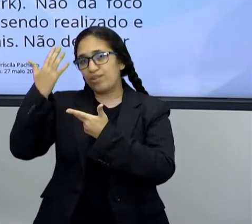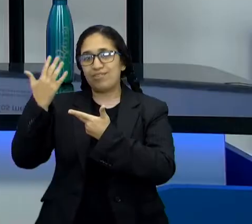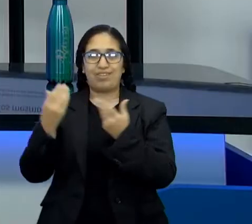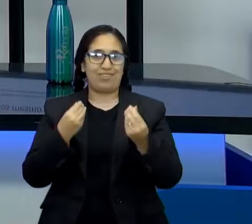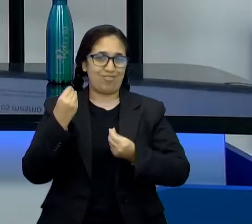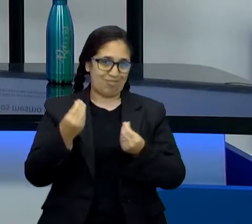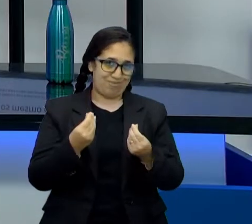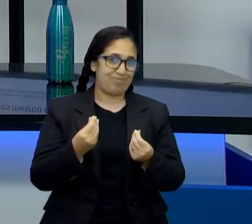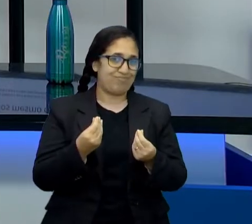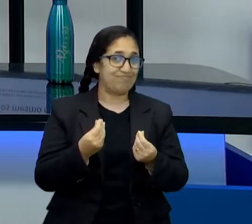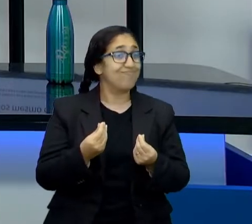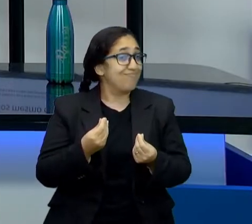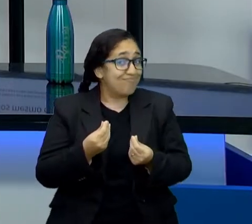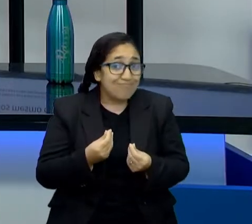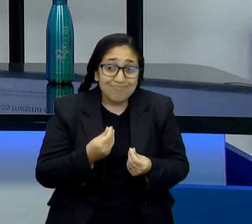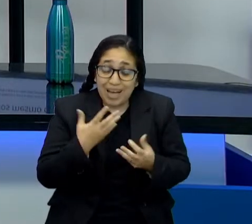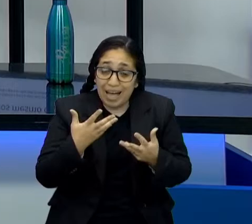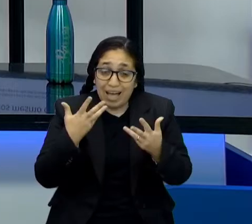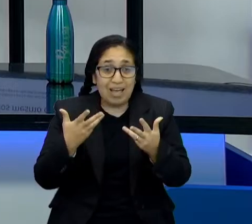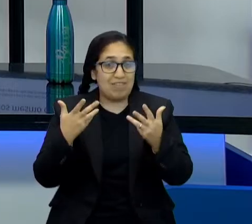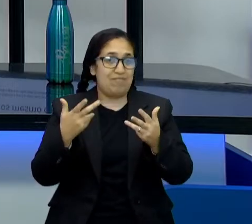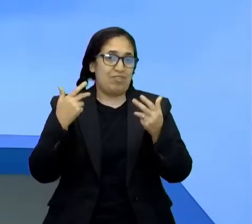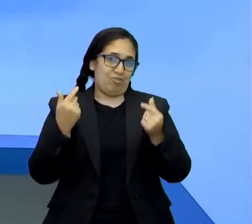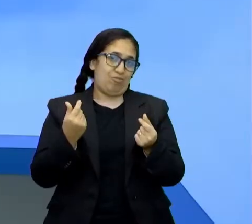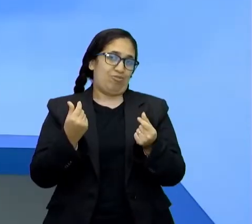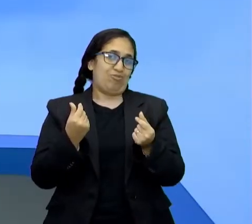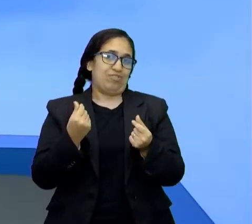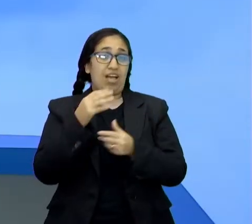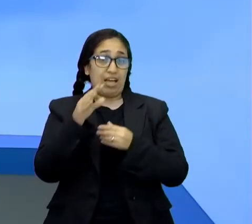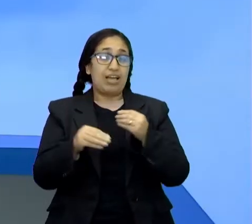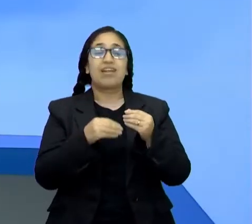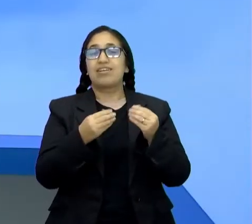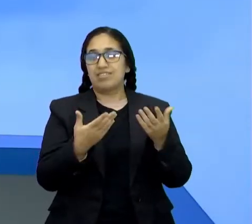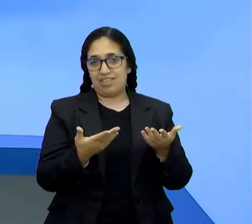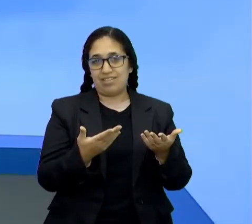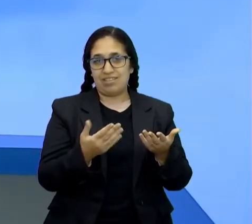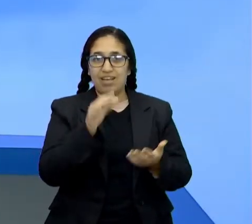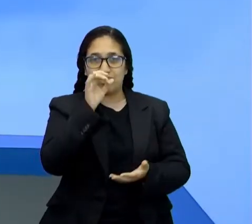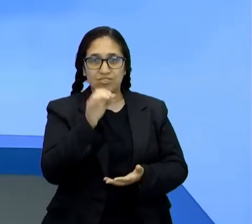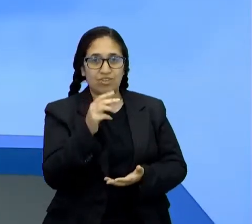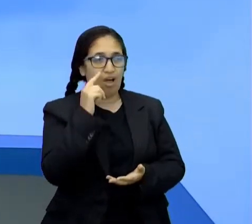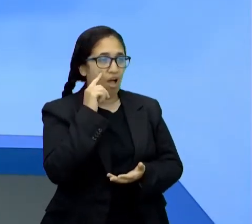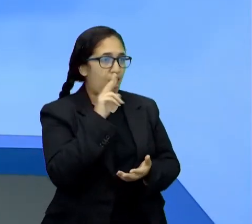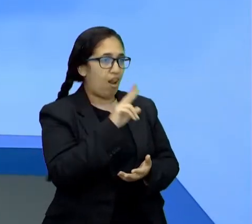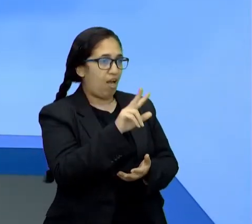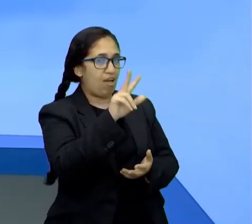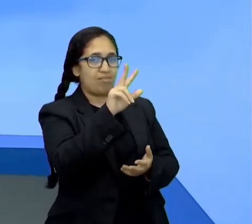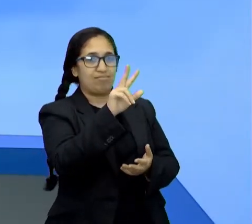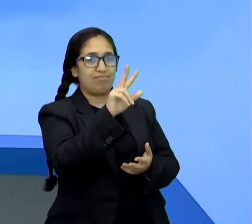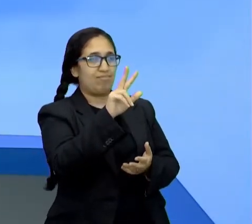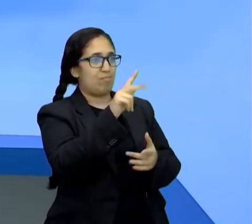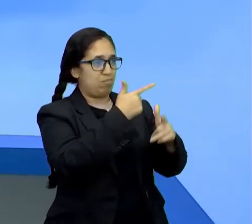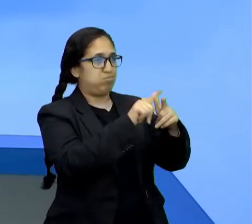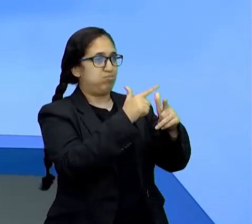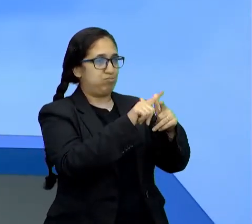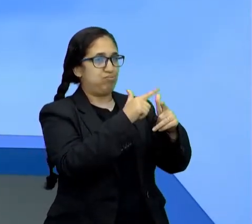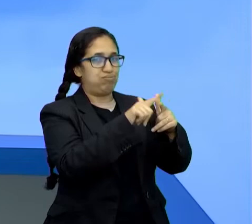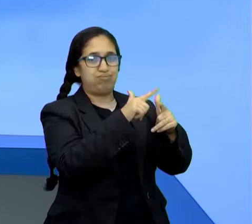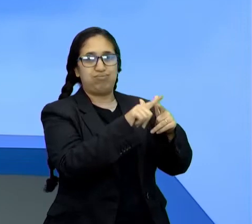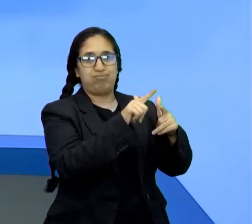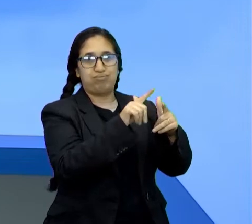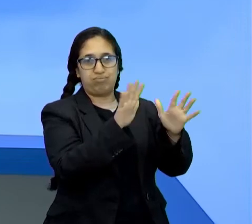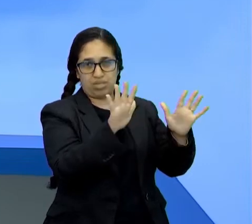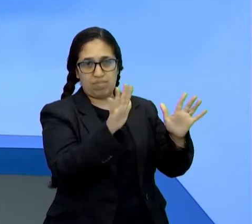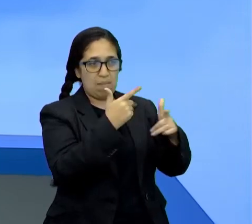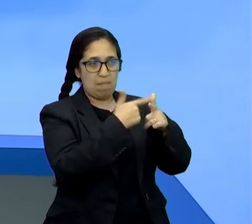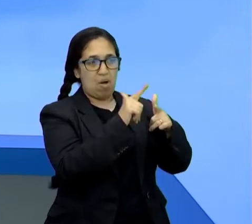Sim, o que é maravilhoso, né? Que acrescenta muito ao que a pessoa está assistindo. Não é só o espetáculo do problema, o espetáculo no péssimo sentido